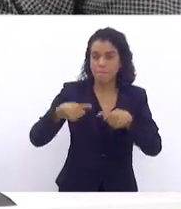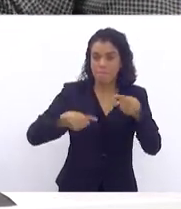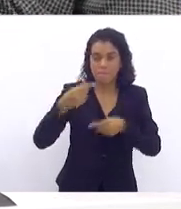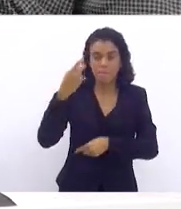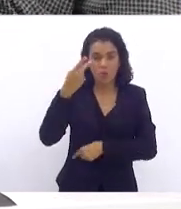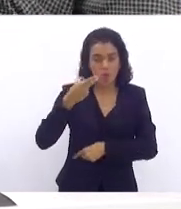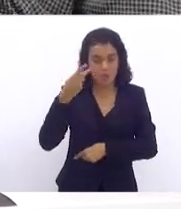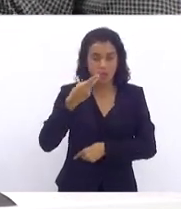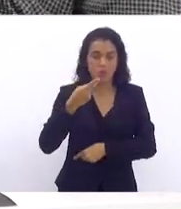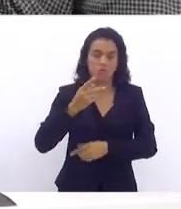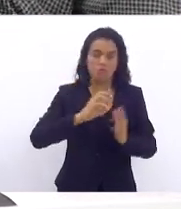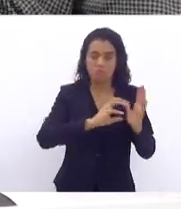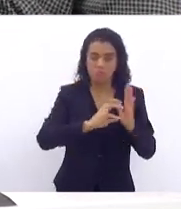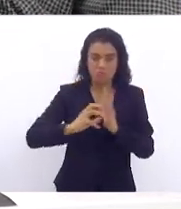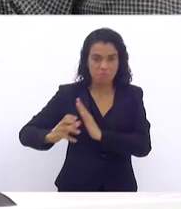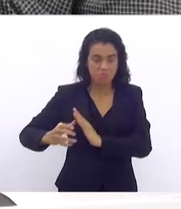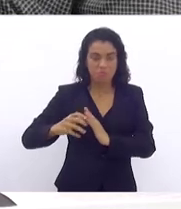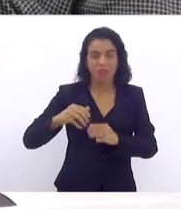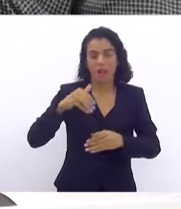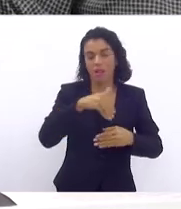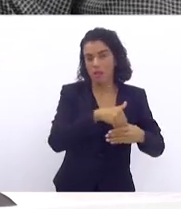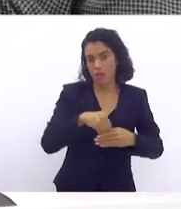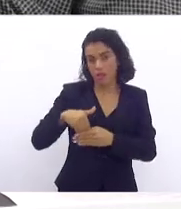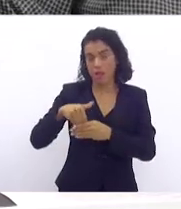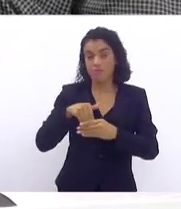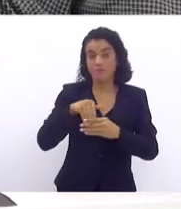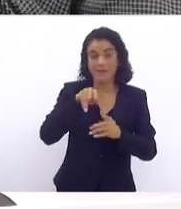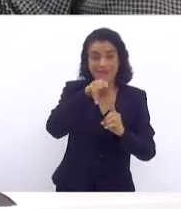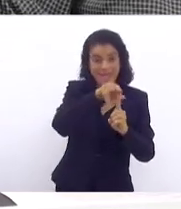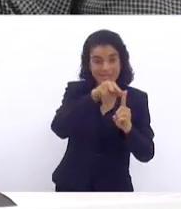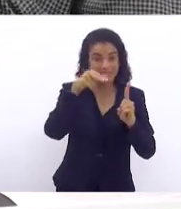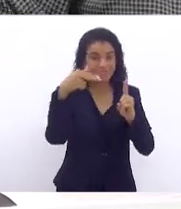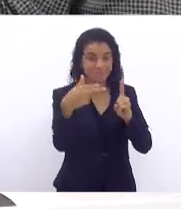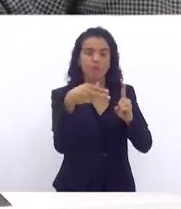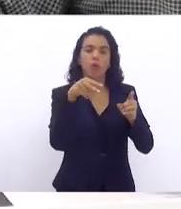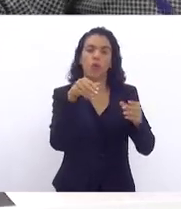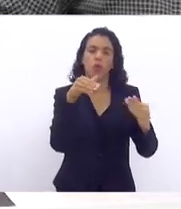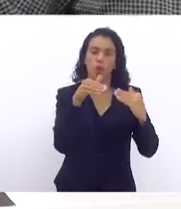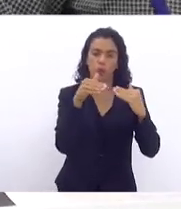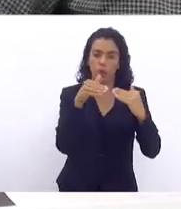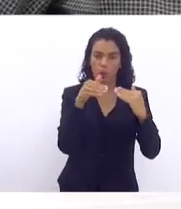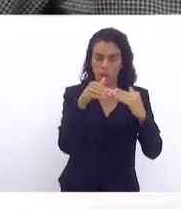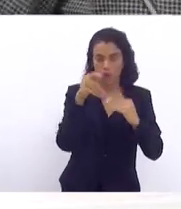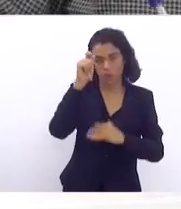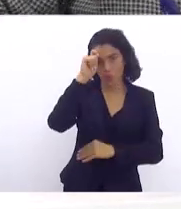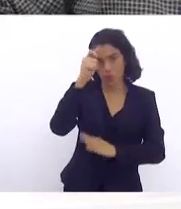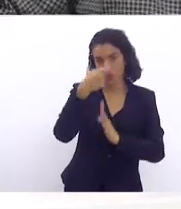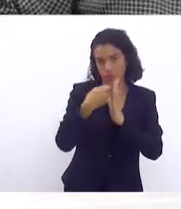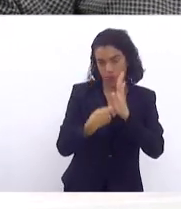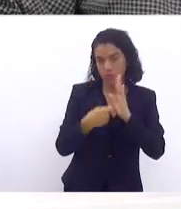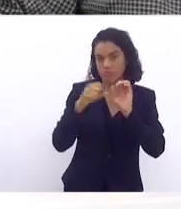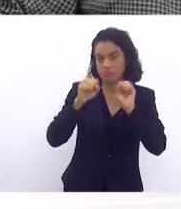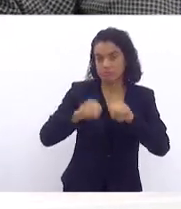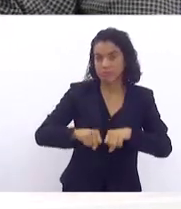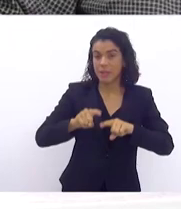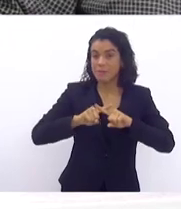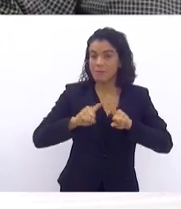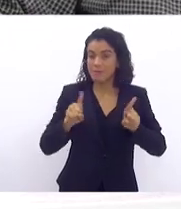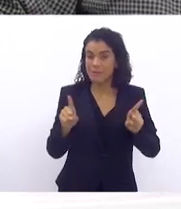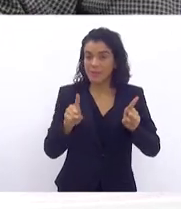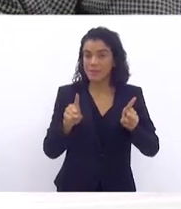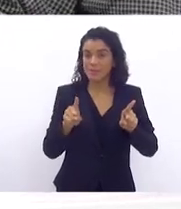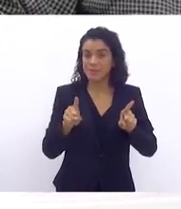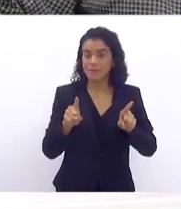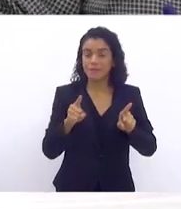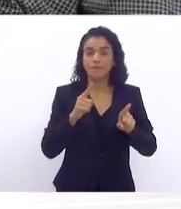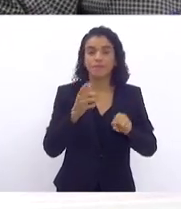político-partidária eleitoral. Nesse aspecto, eu concordaria com o autor. Mas